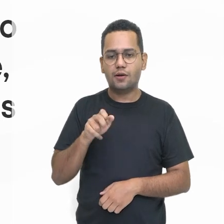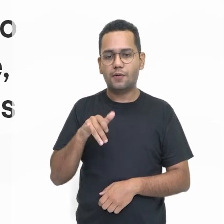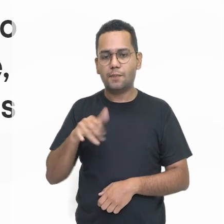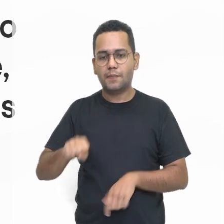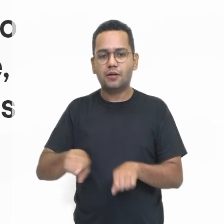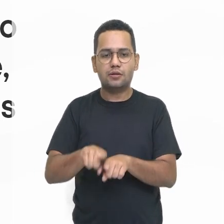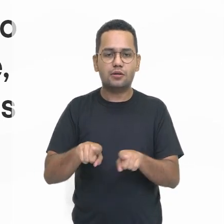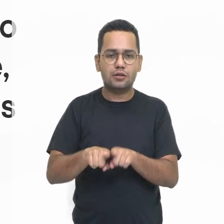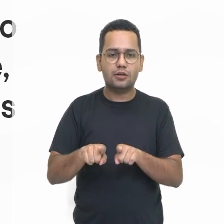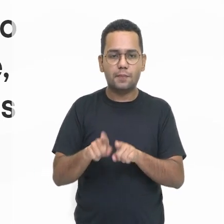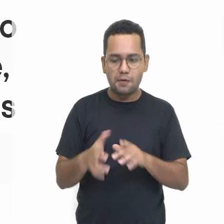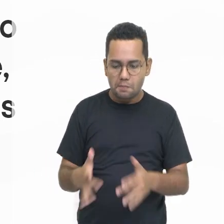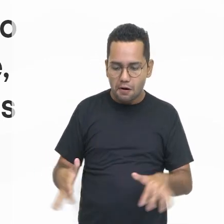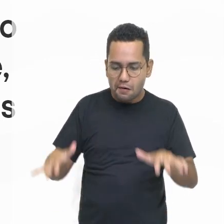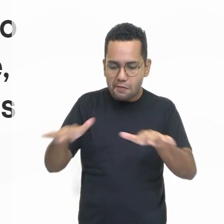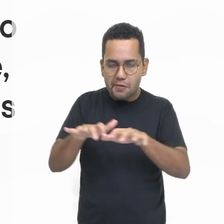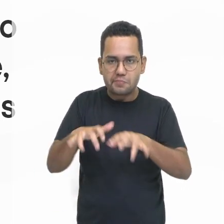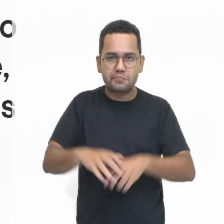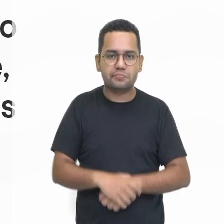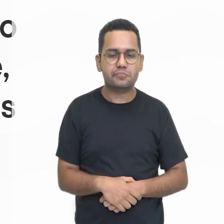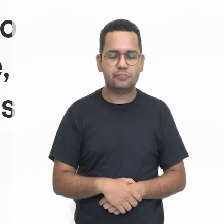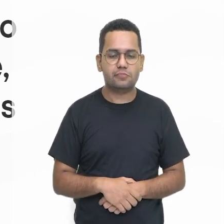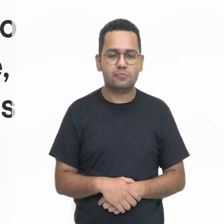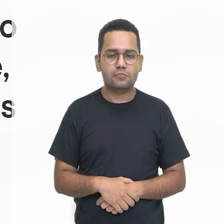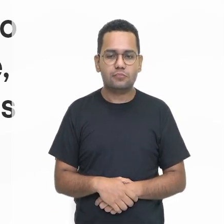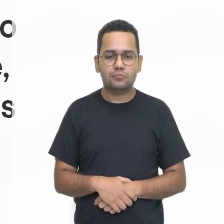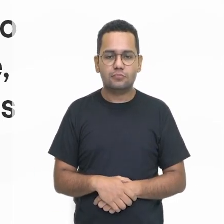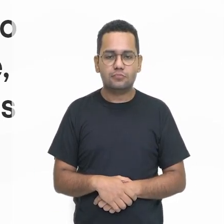ramíneas e arbustos. Nós temos aí